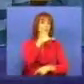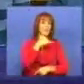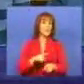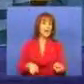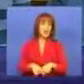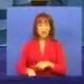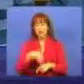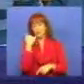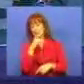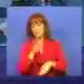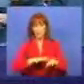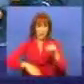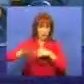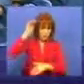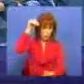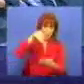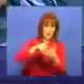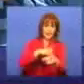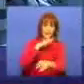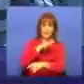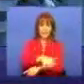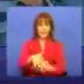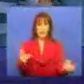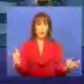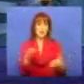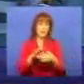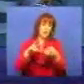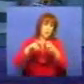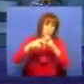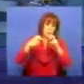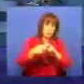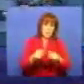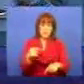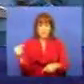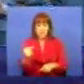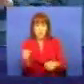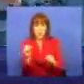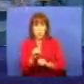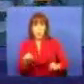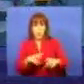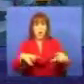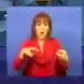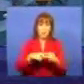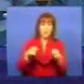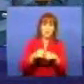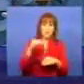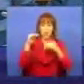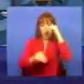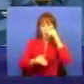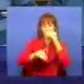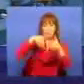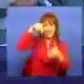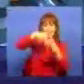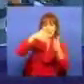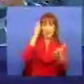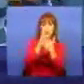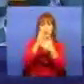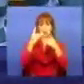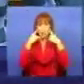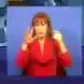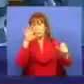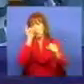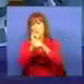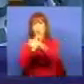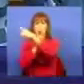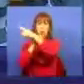feliz com os resultados, que diz sobre os problemas do insucesso, sobre o problema da desigualdade na escola pública, os